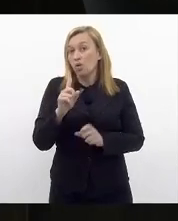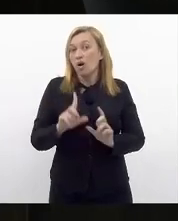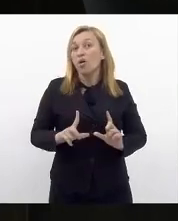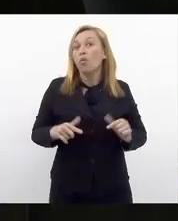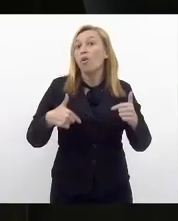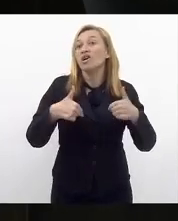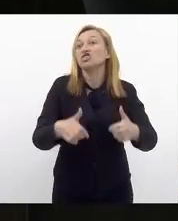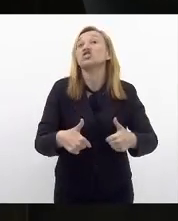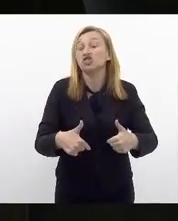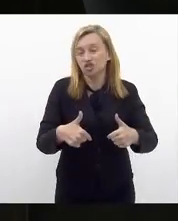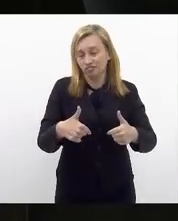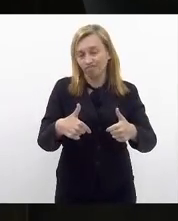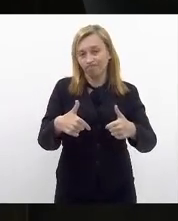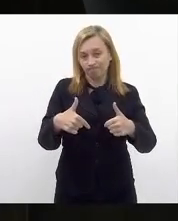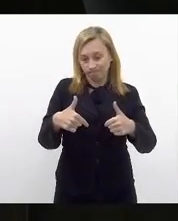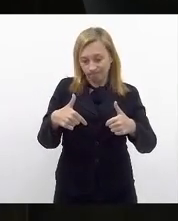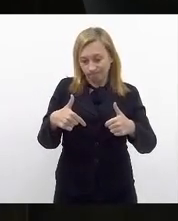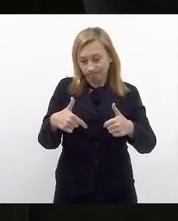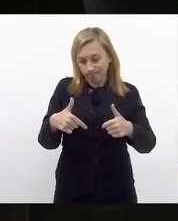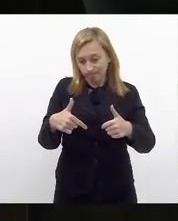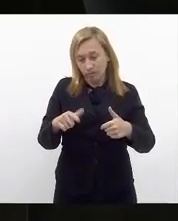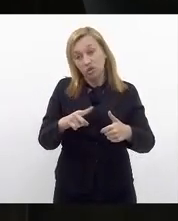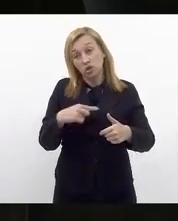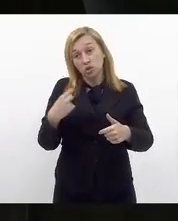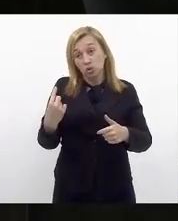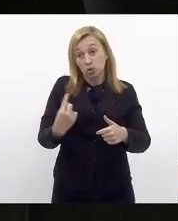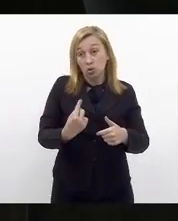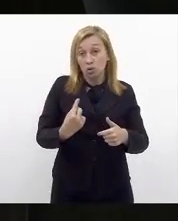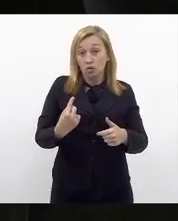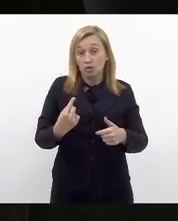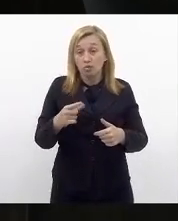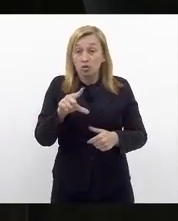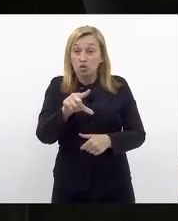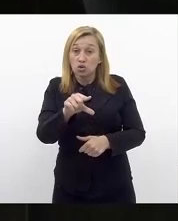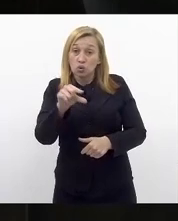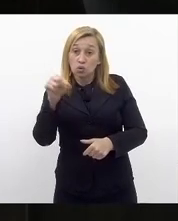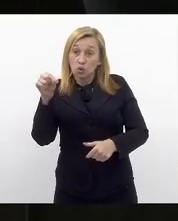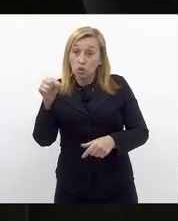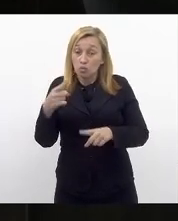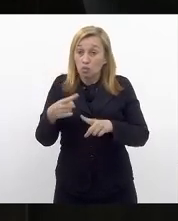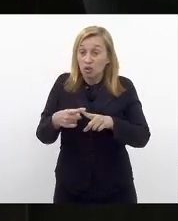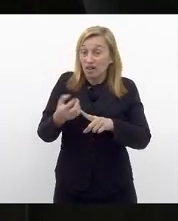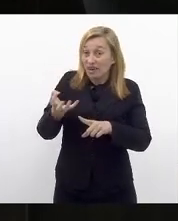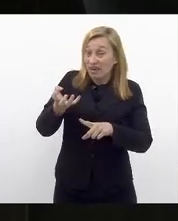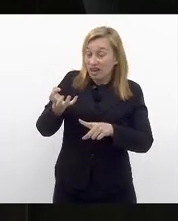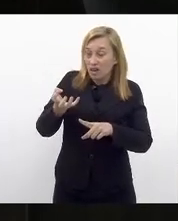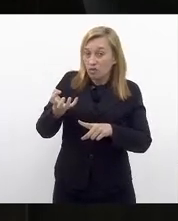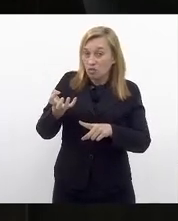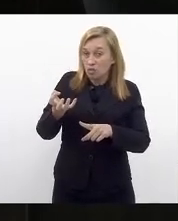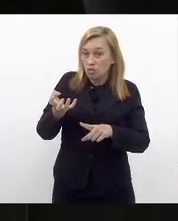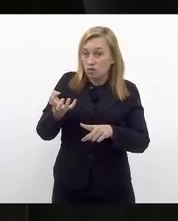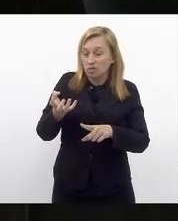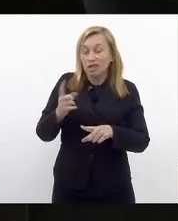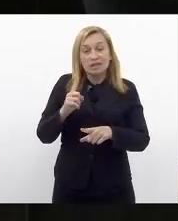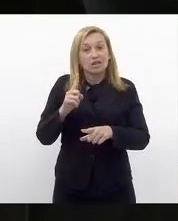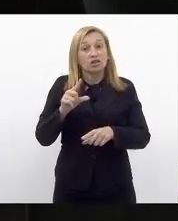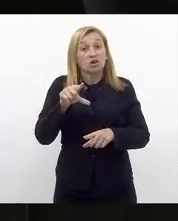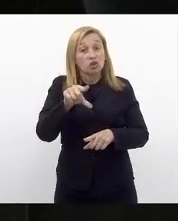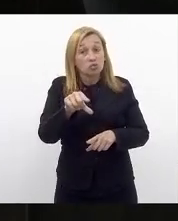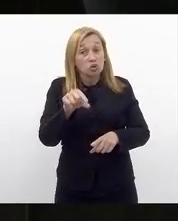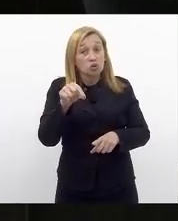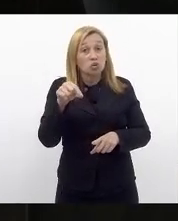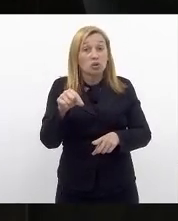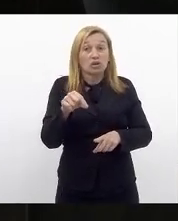ato né que nós vamos tomar uma decisão porque nós queremos Nós estamos tomando uma